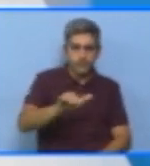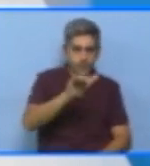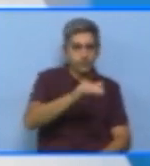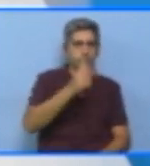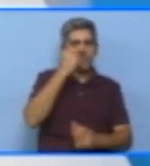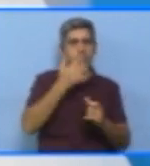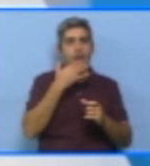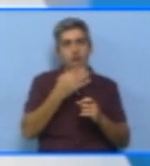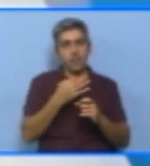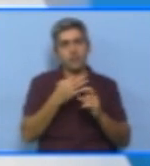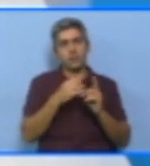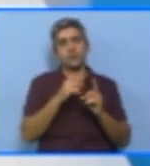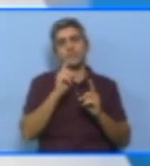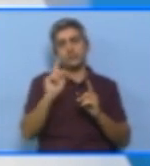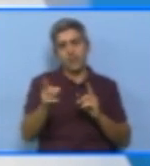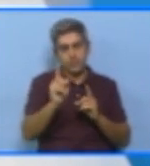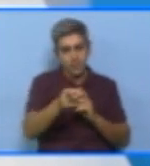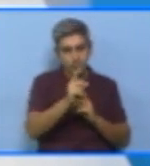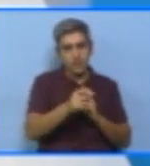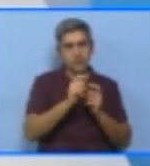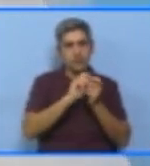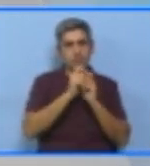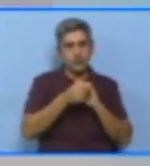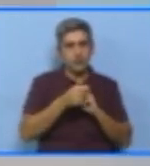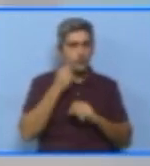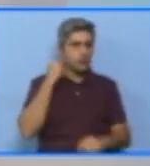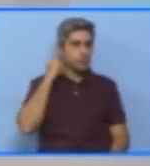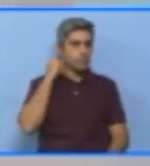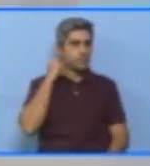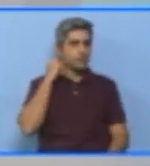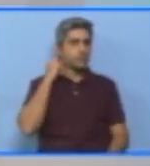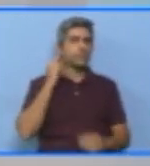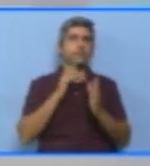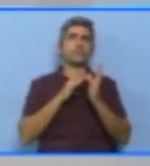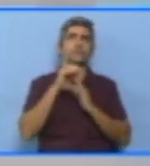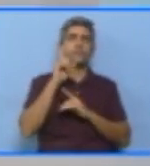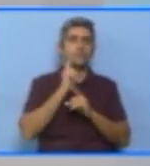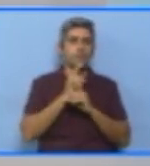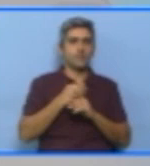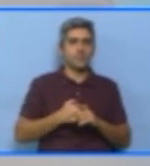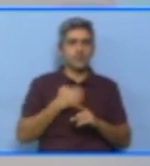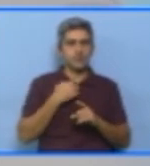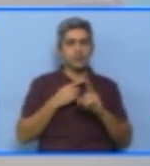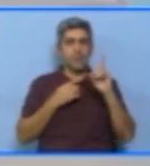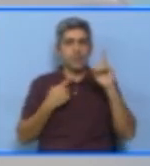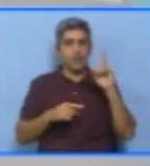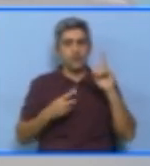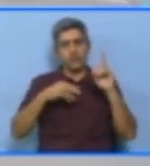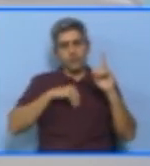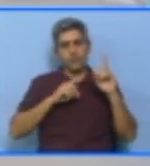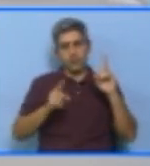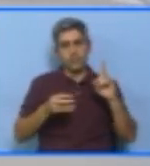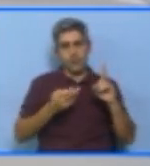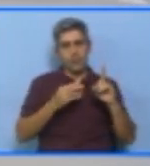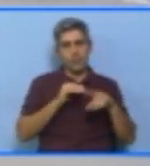a tornarem-se, a terem em Cristo, terem os mesmos sentimentos que Cristo teve. E que Paulo também é